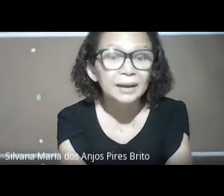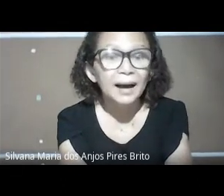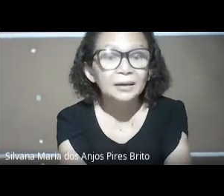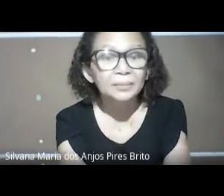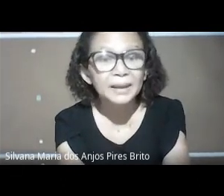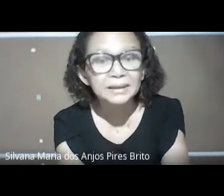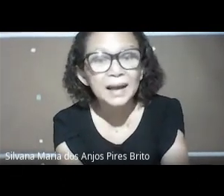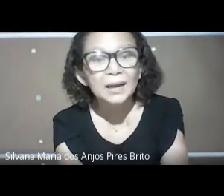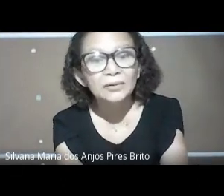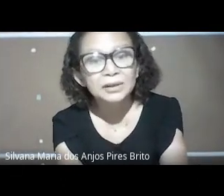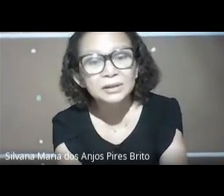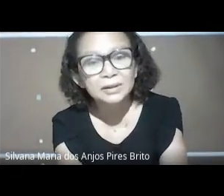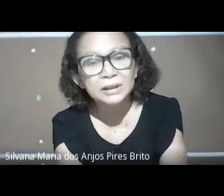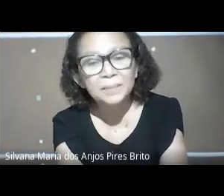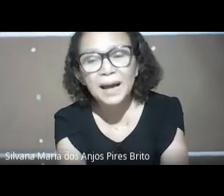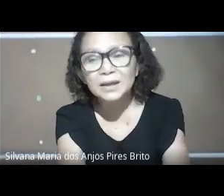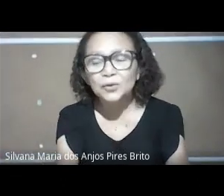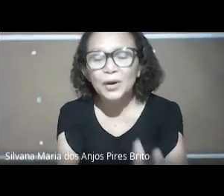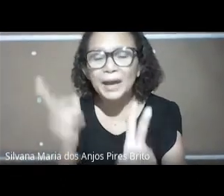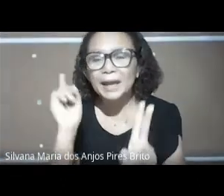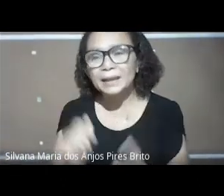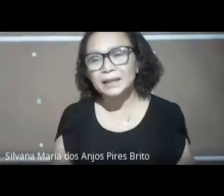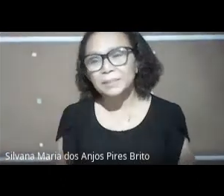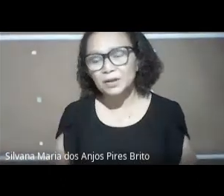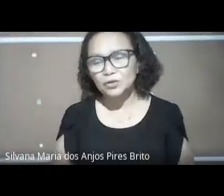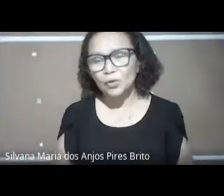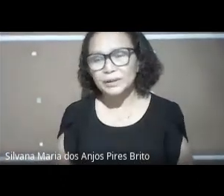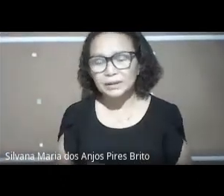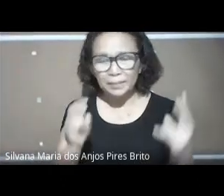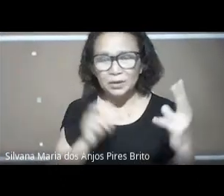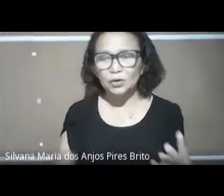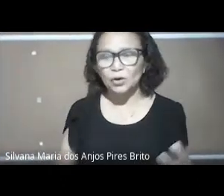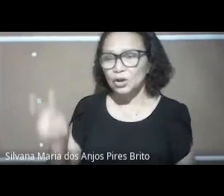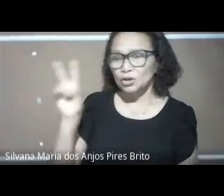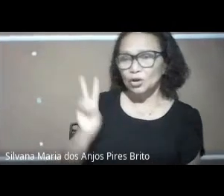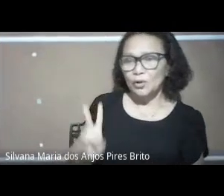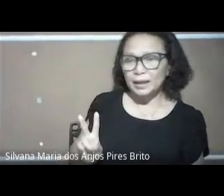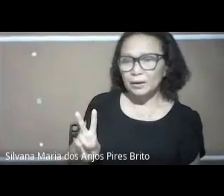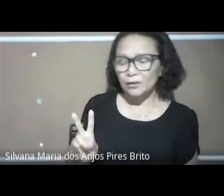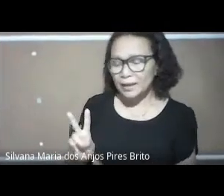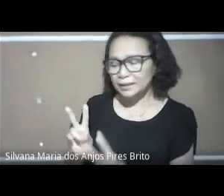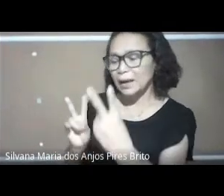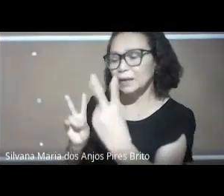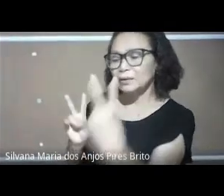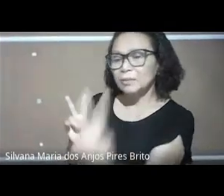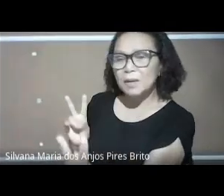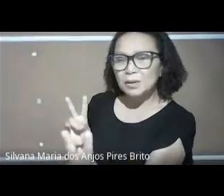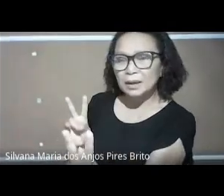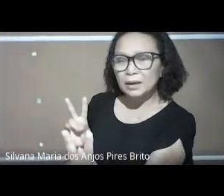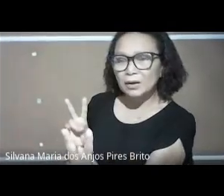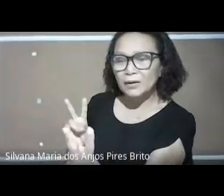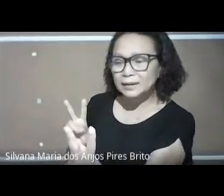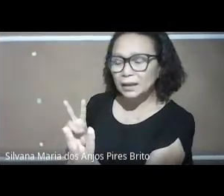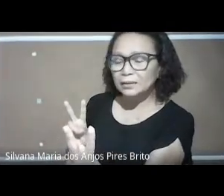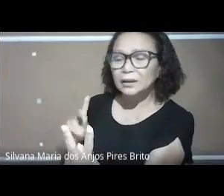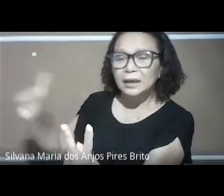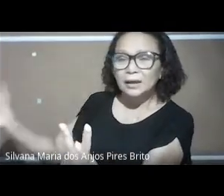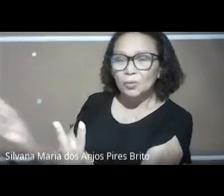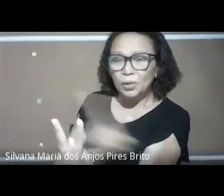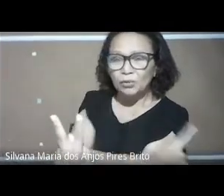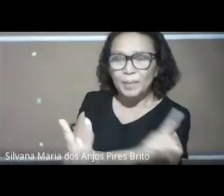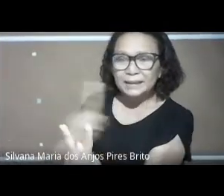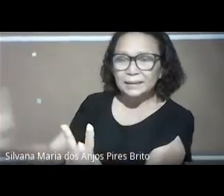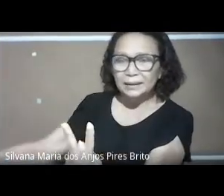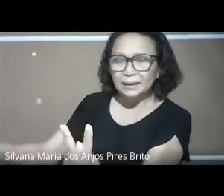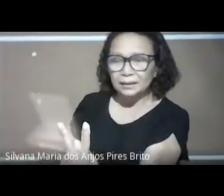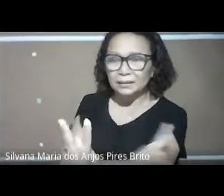é educado passar no espaço entre as pessoas. Já pensou? Estou eu aqui conversando, meu amigo aqui conversando, e